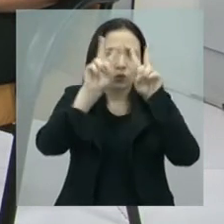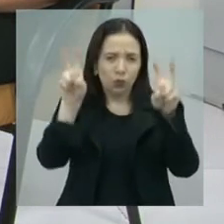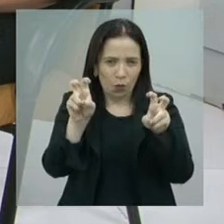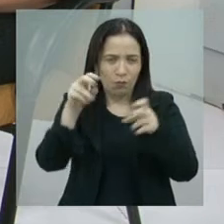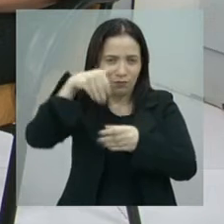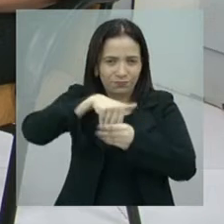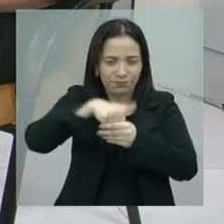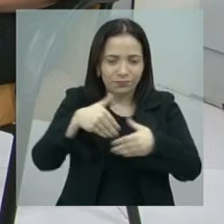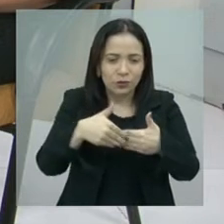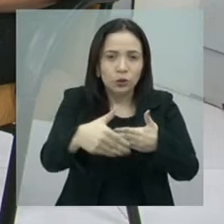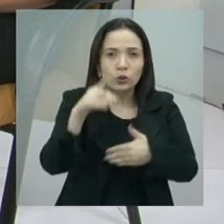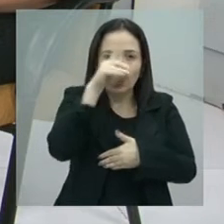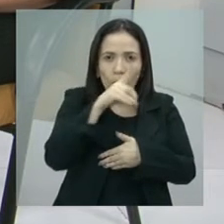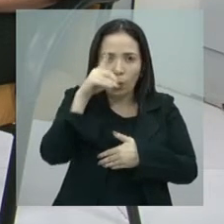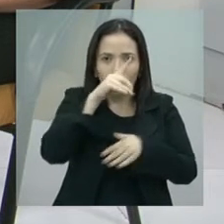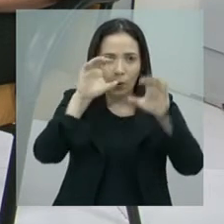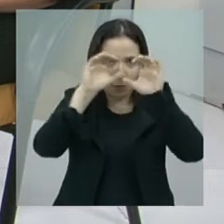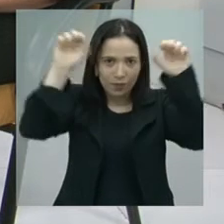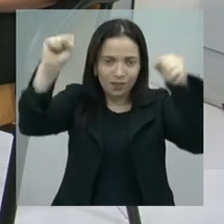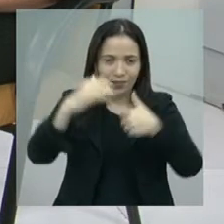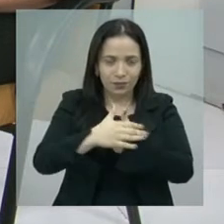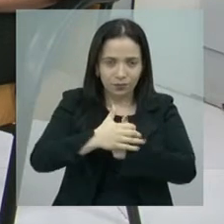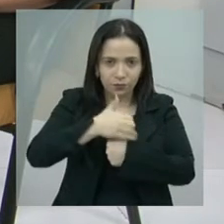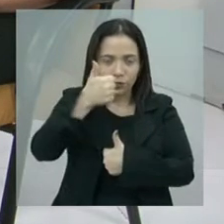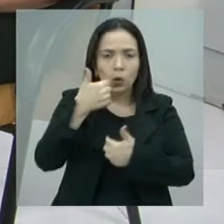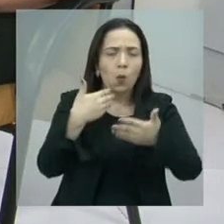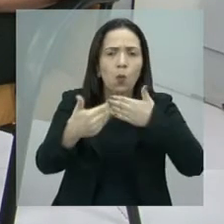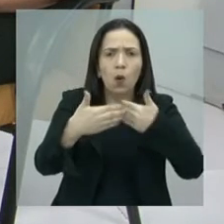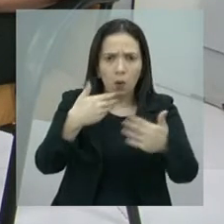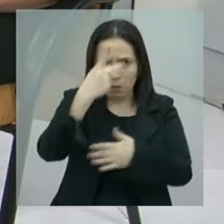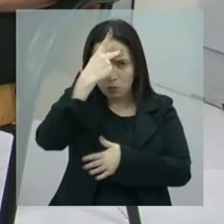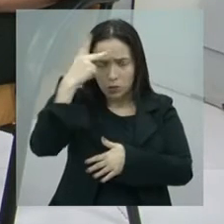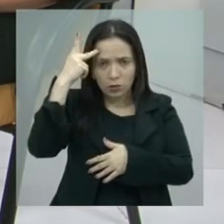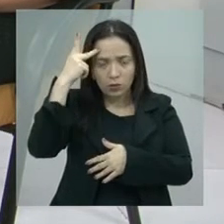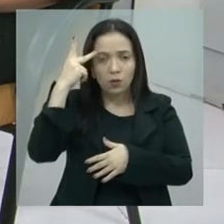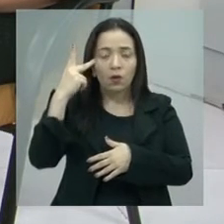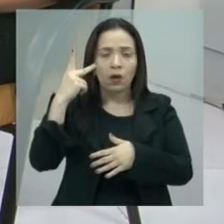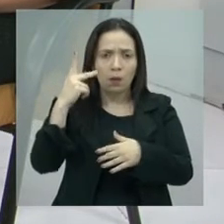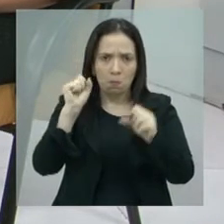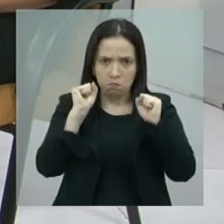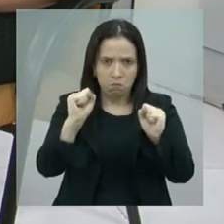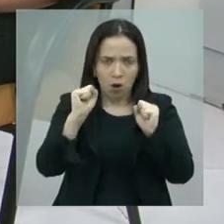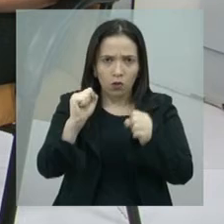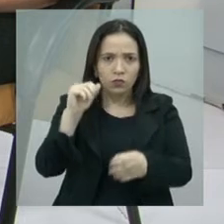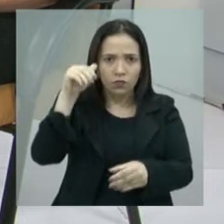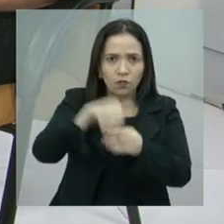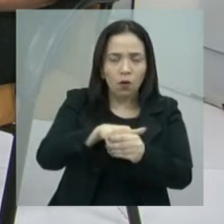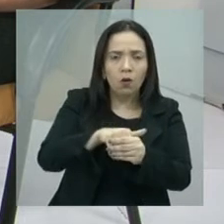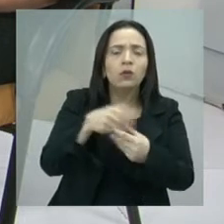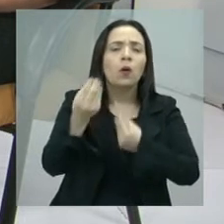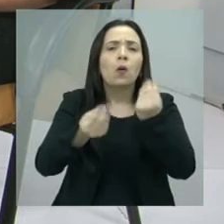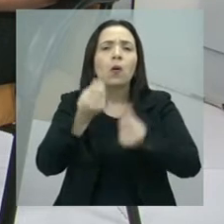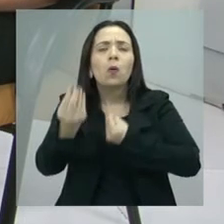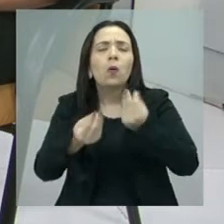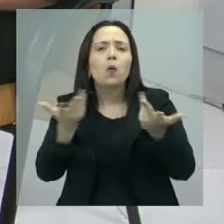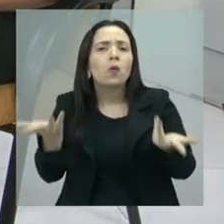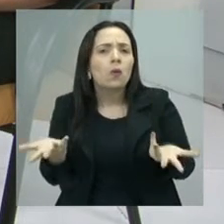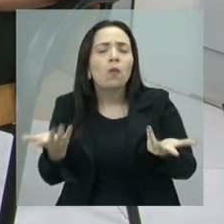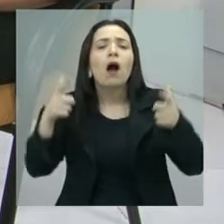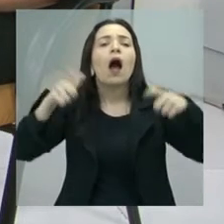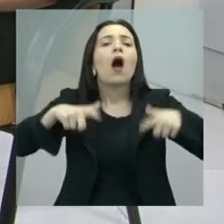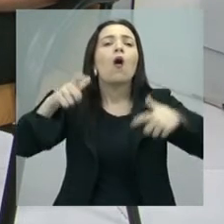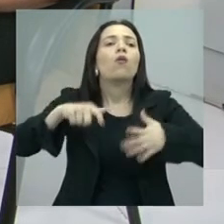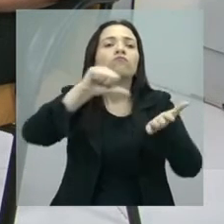eleição no domingo. O eleitor que está apto com o TRE, ele pode votar, qualquer um, como é que é? Onde são